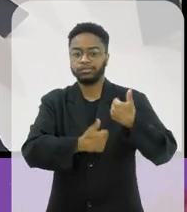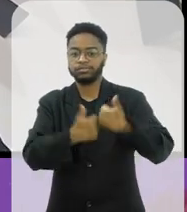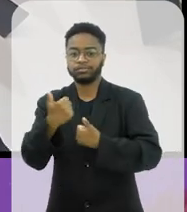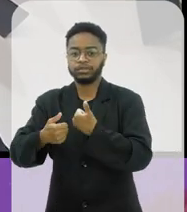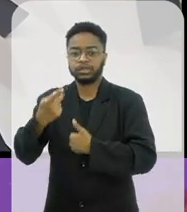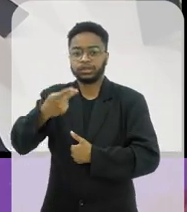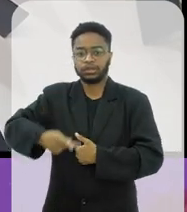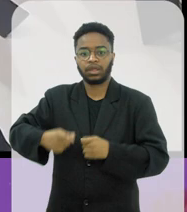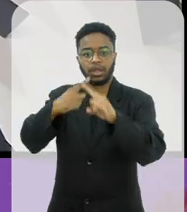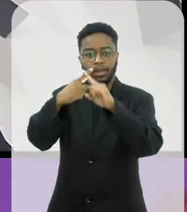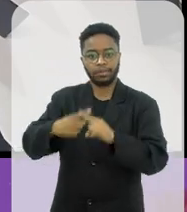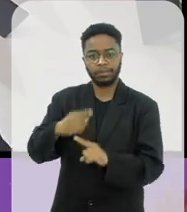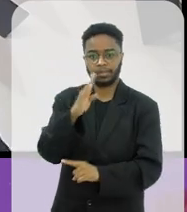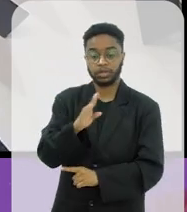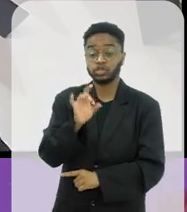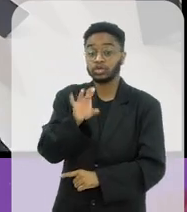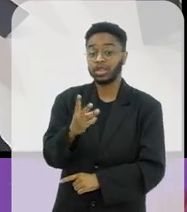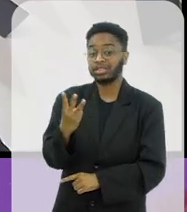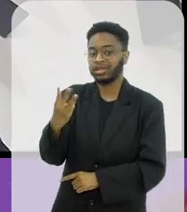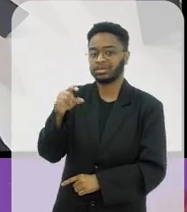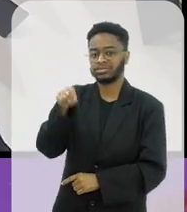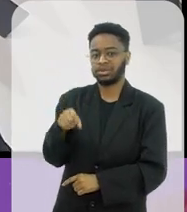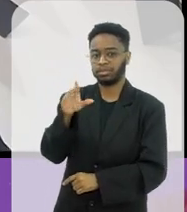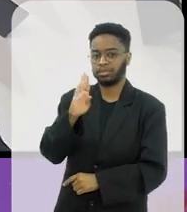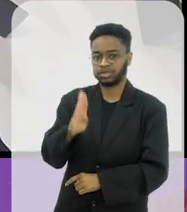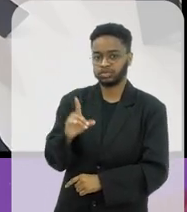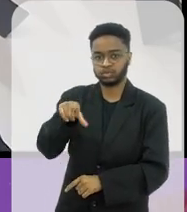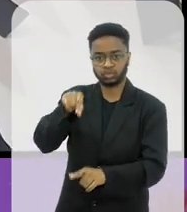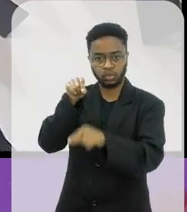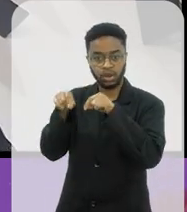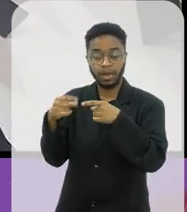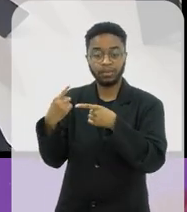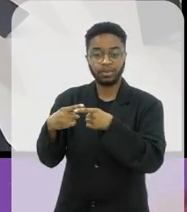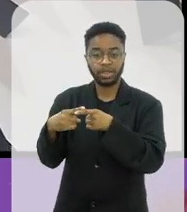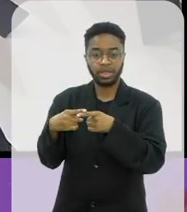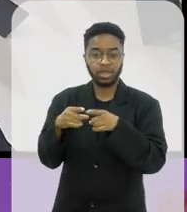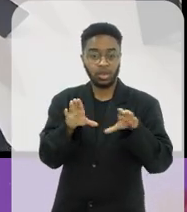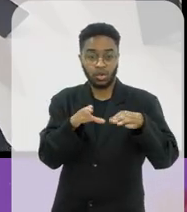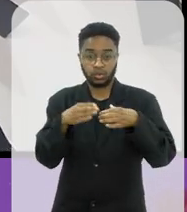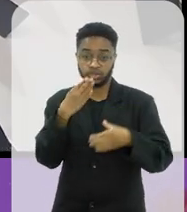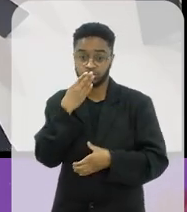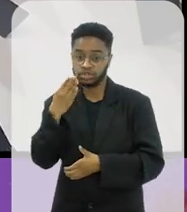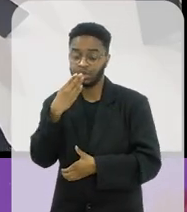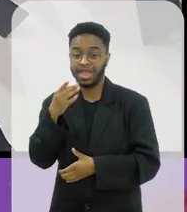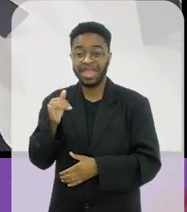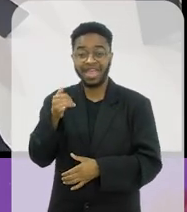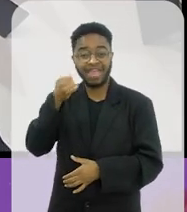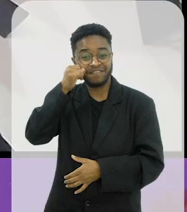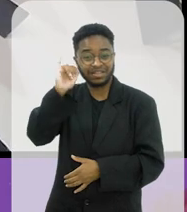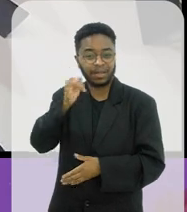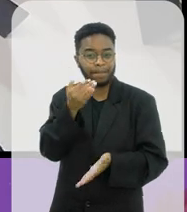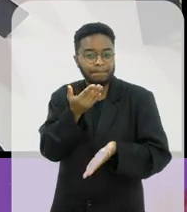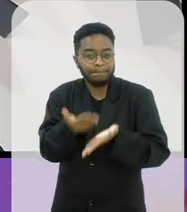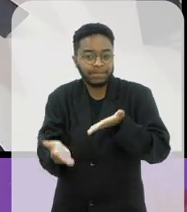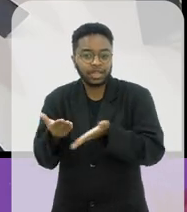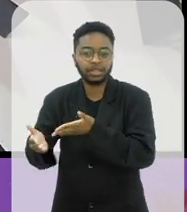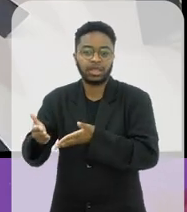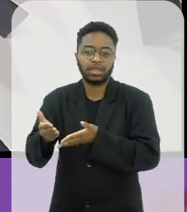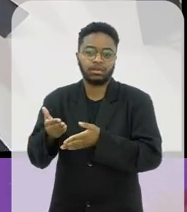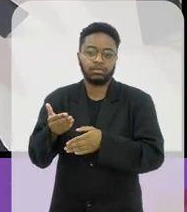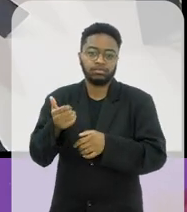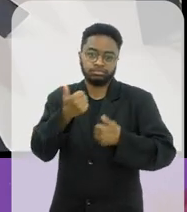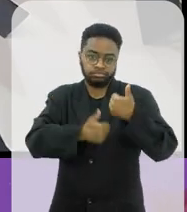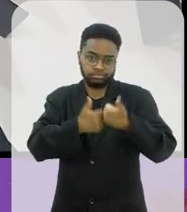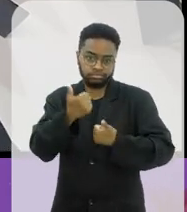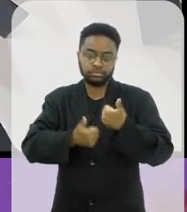do Campeonato Brasileiro, apenas 3 jogadores do Brasil foram chamados, para que os clubes não tivessem uma deficiência técnica